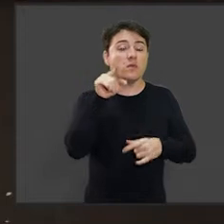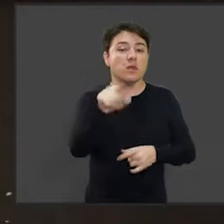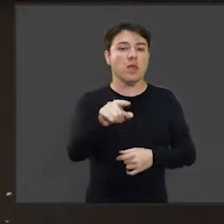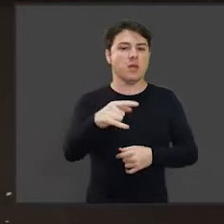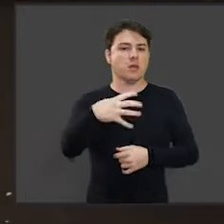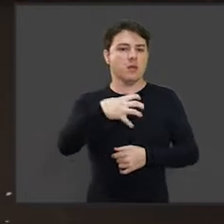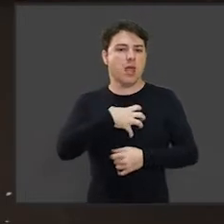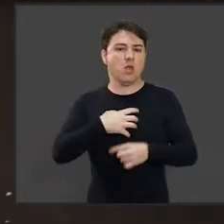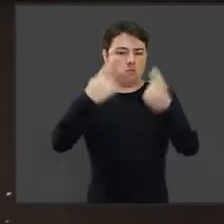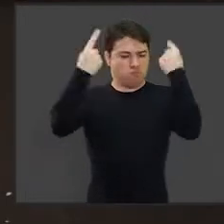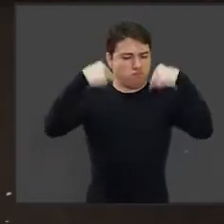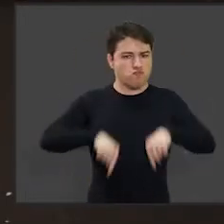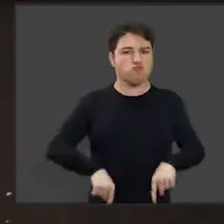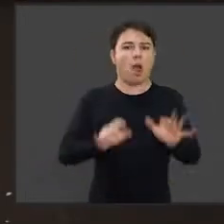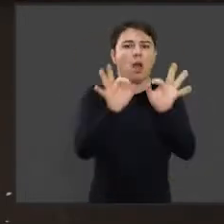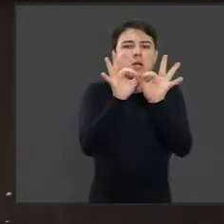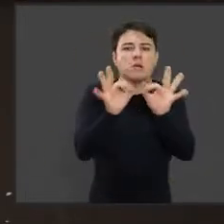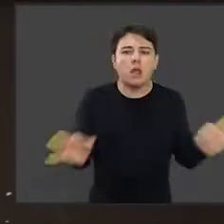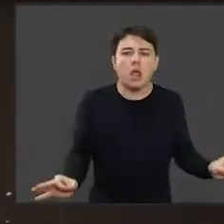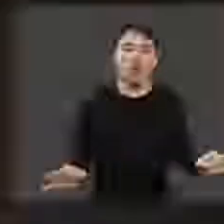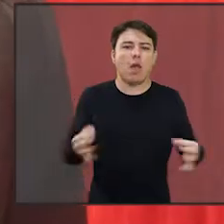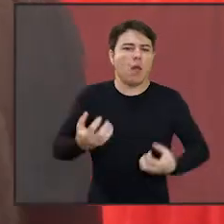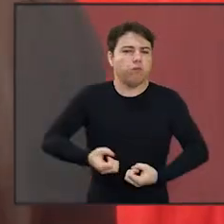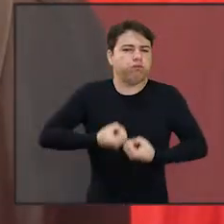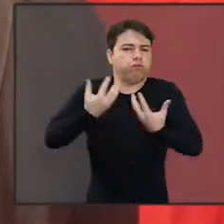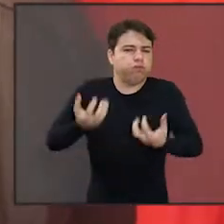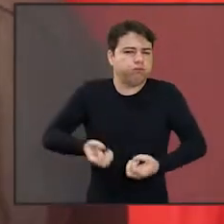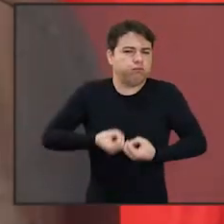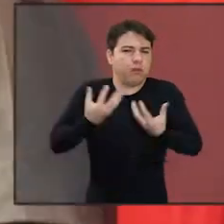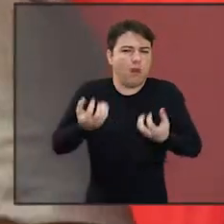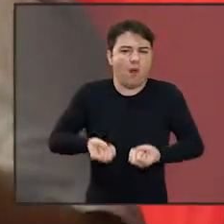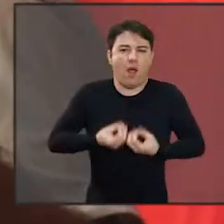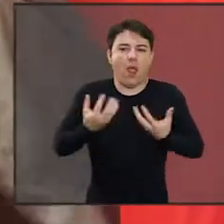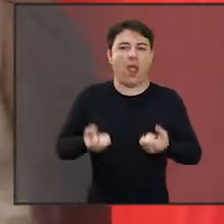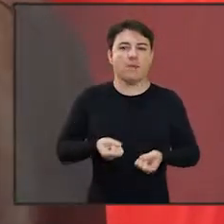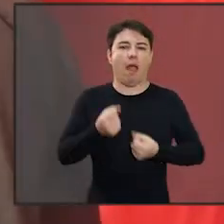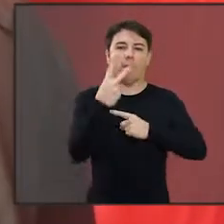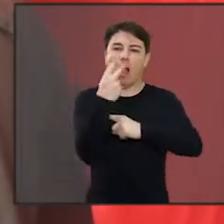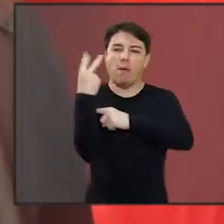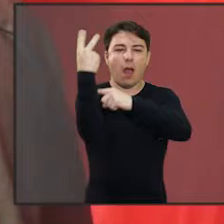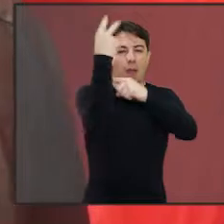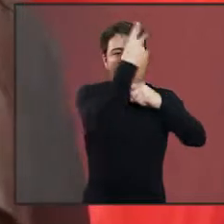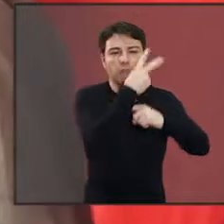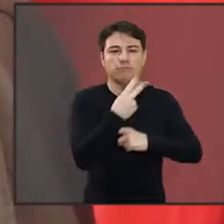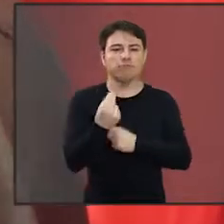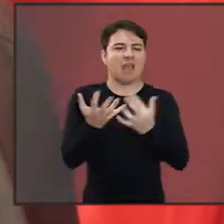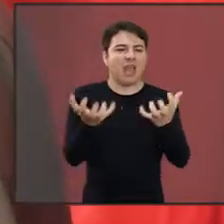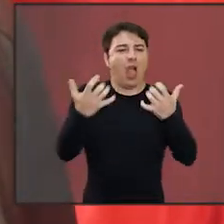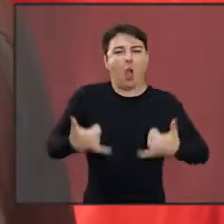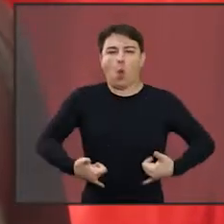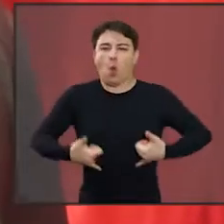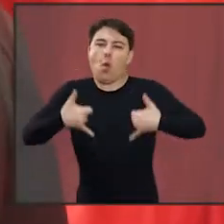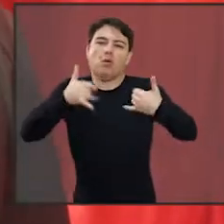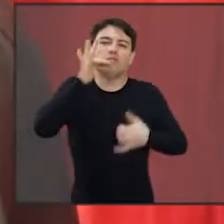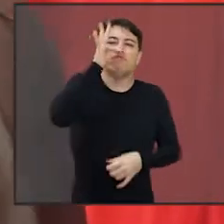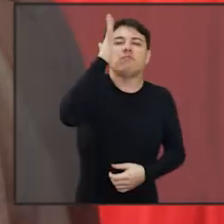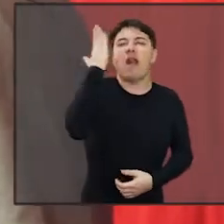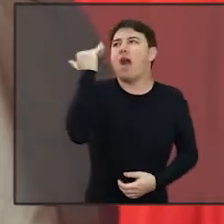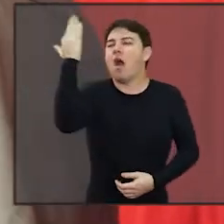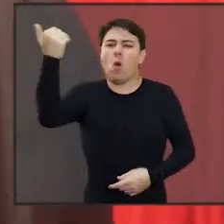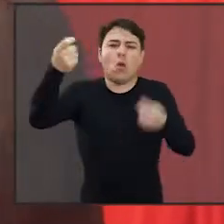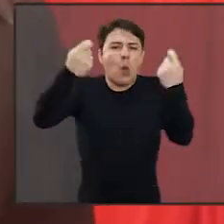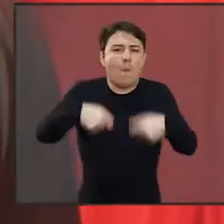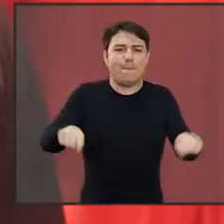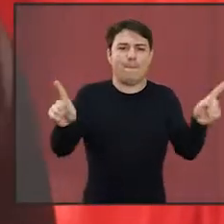seja ordinário, seja mediano, seja comum. Não busque ser interessante, ser engraçado, ser criativo.